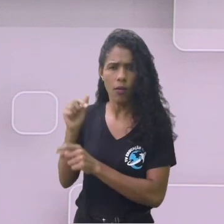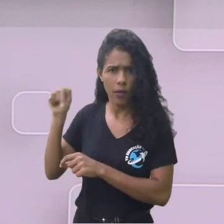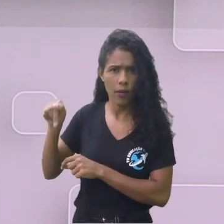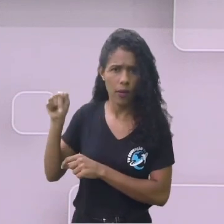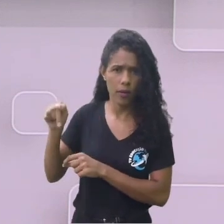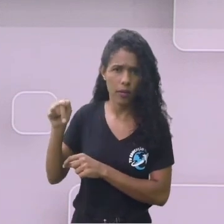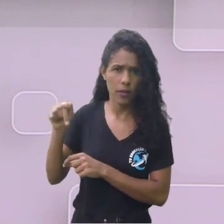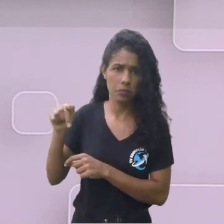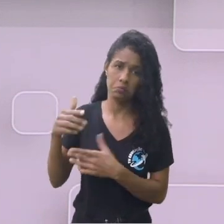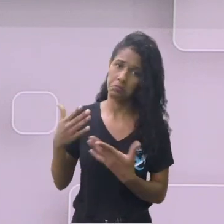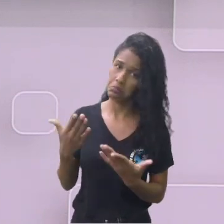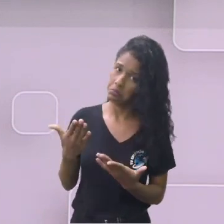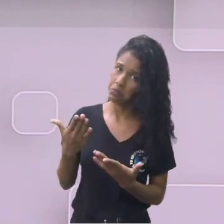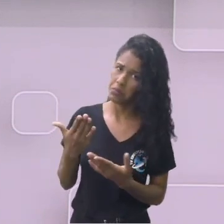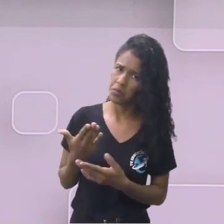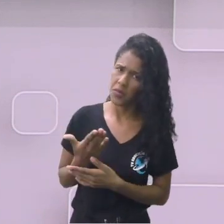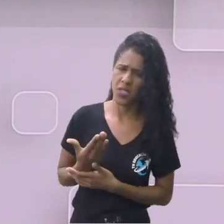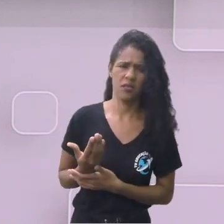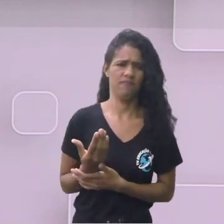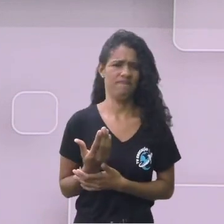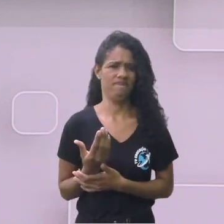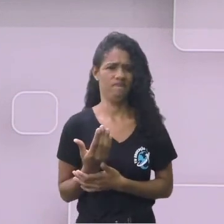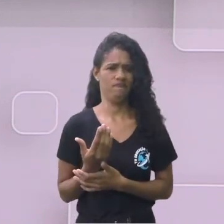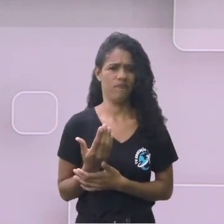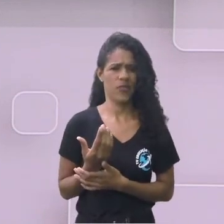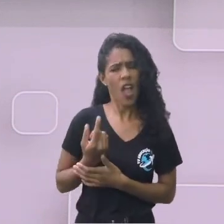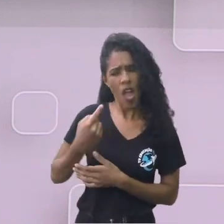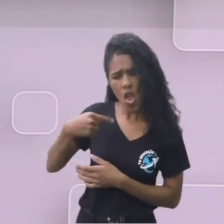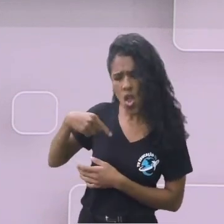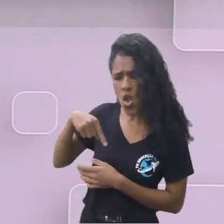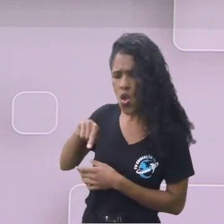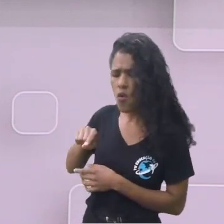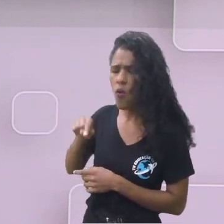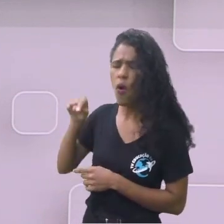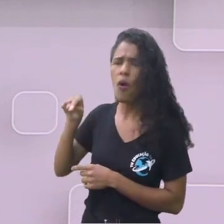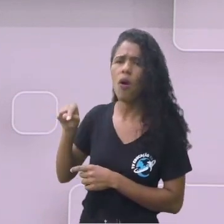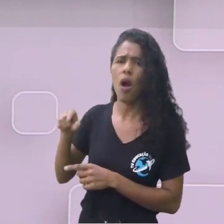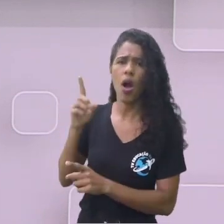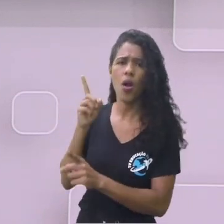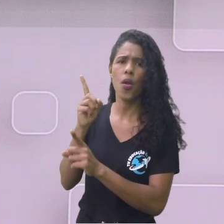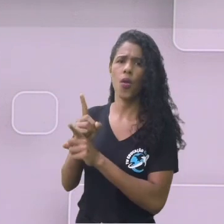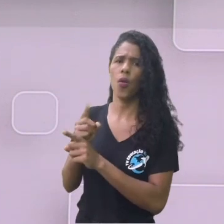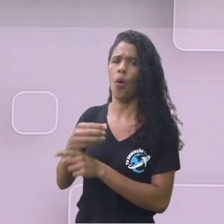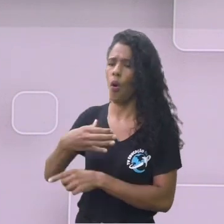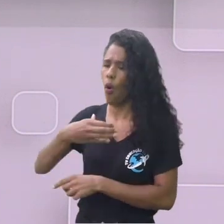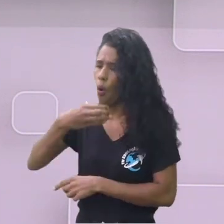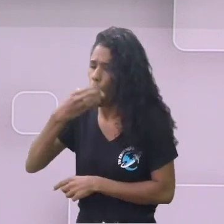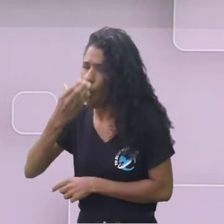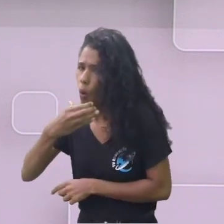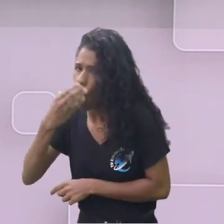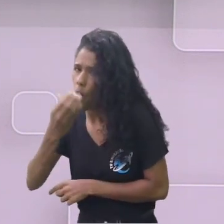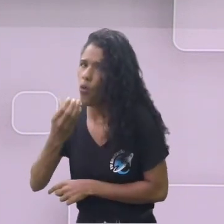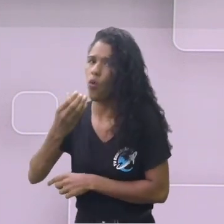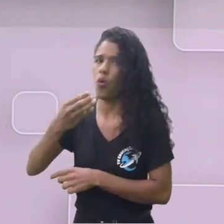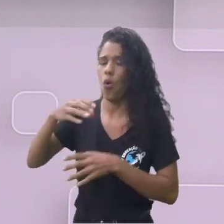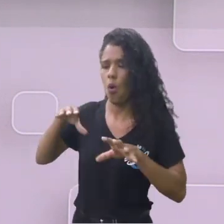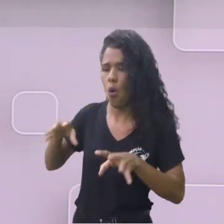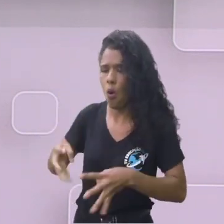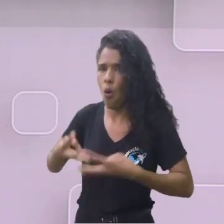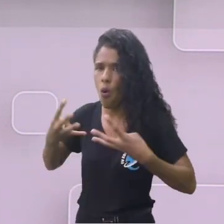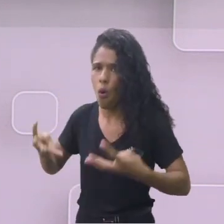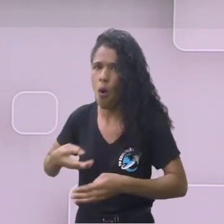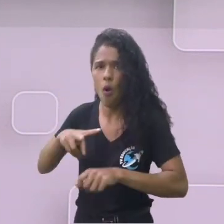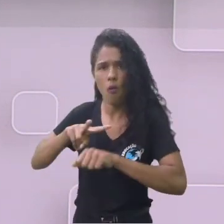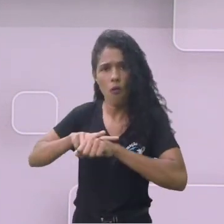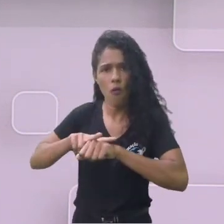lá na feira eu consigo encontrar legumes, verduras, frutas, vegetais? Consigo